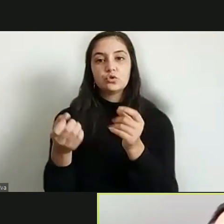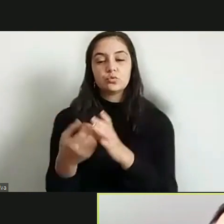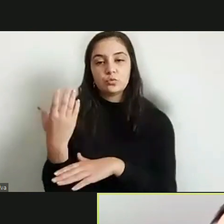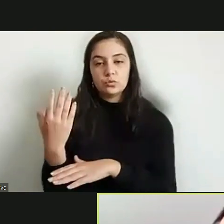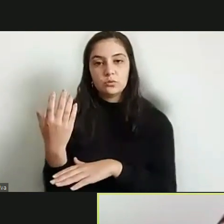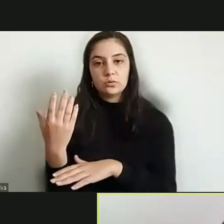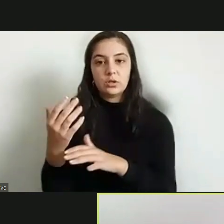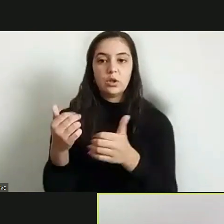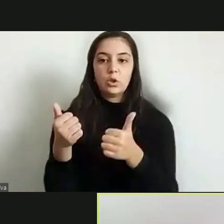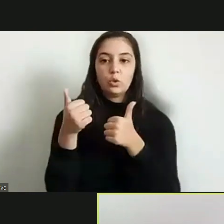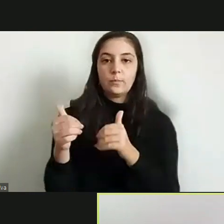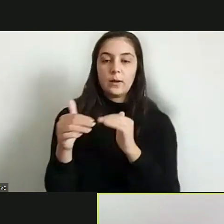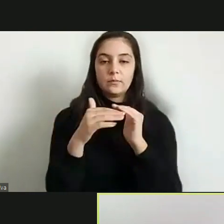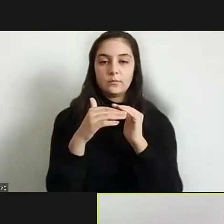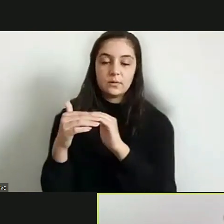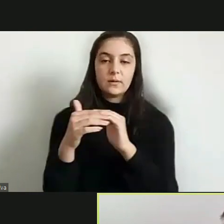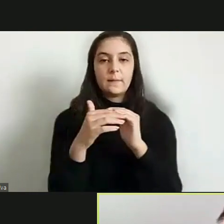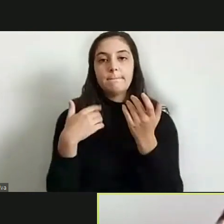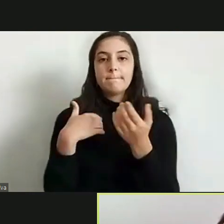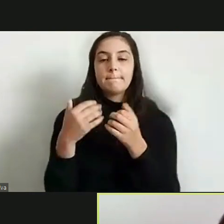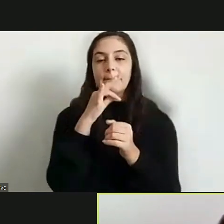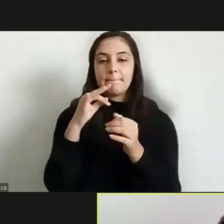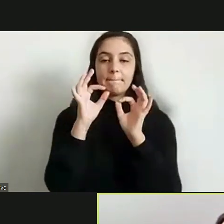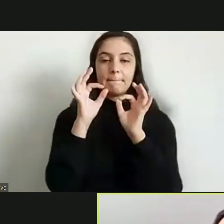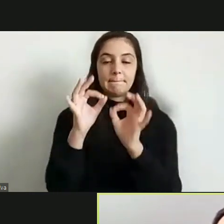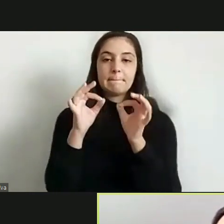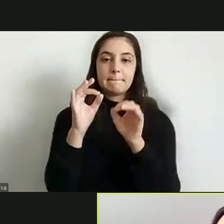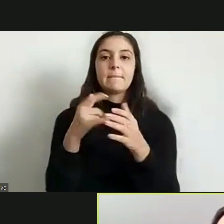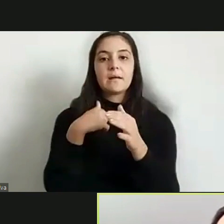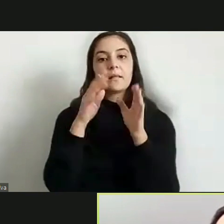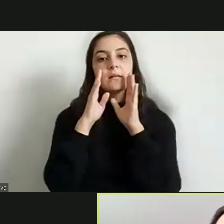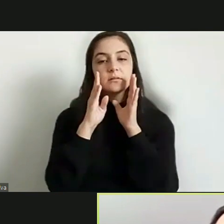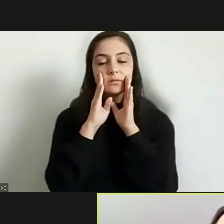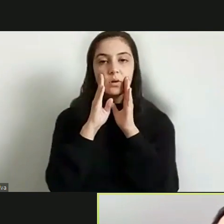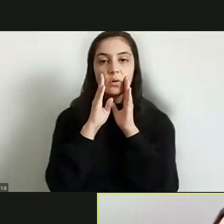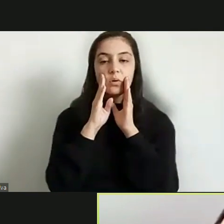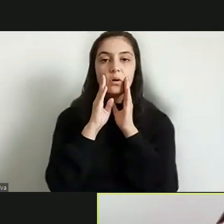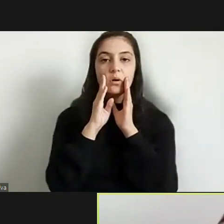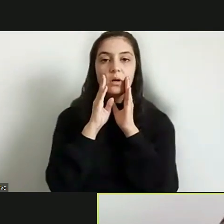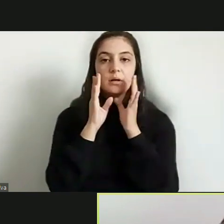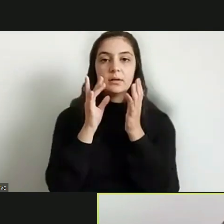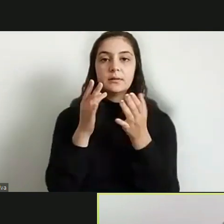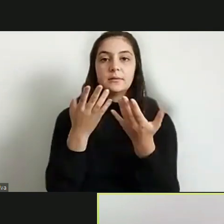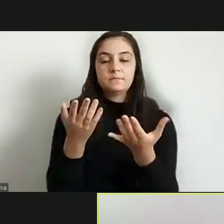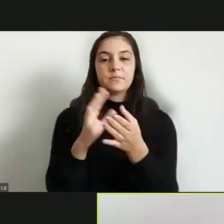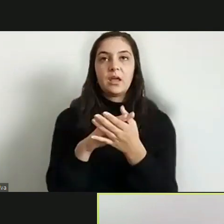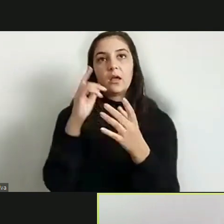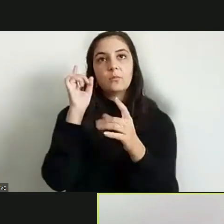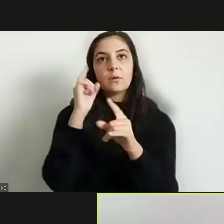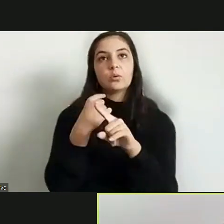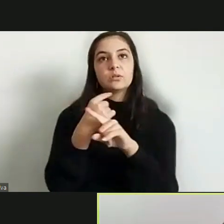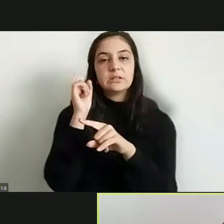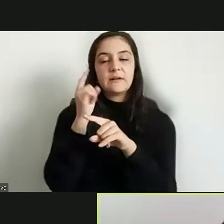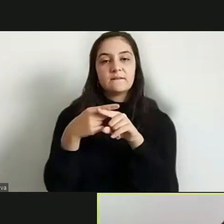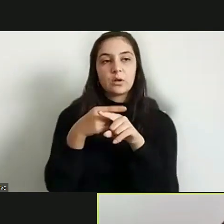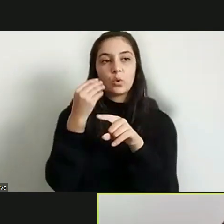comum. Portanto, estas famílias de cuidadores do território merecem a nossa atenção, porque eu acho que elas são uma mensagem interessante de como o